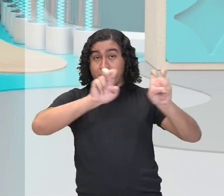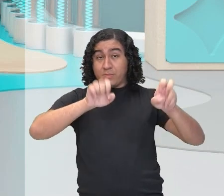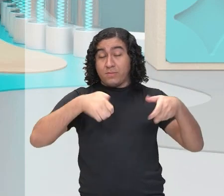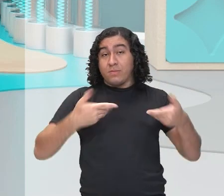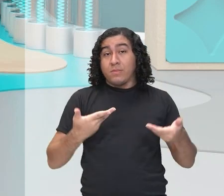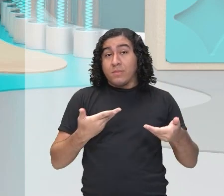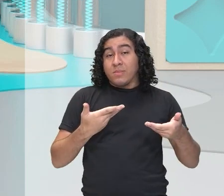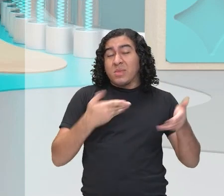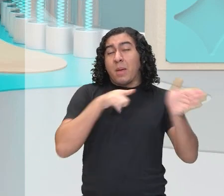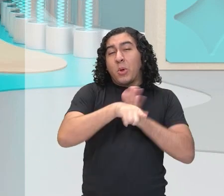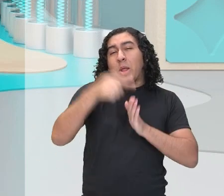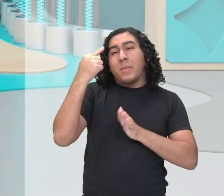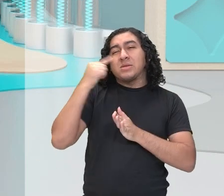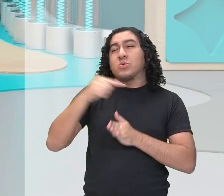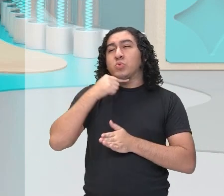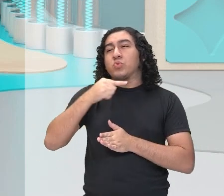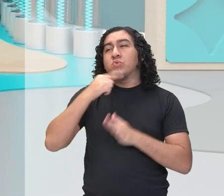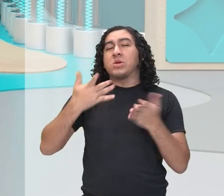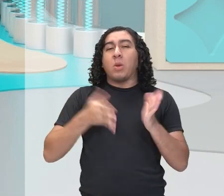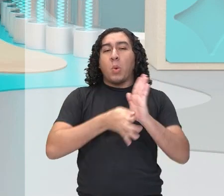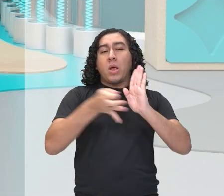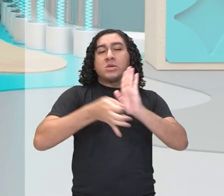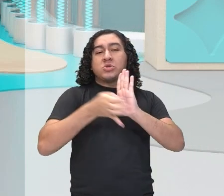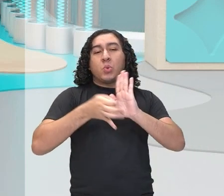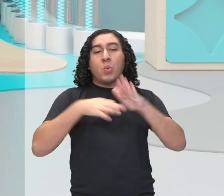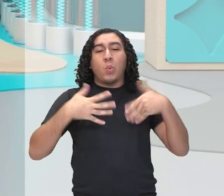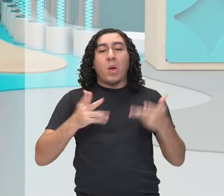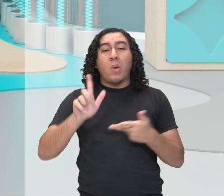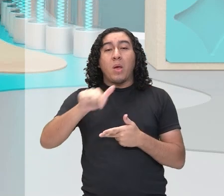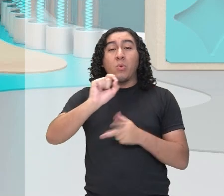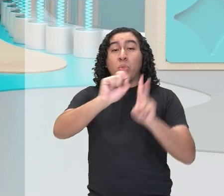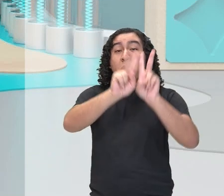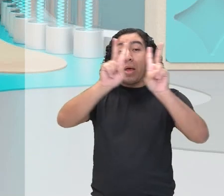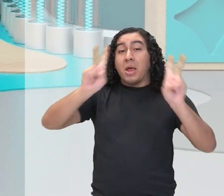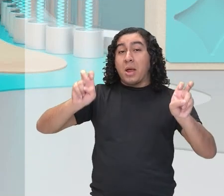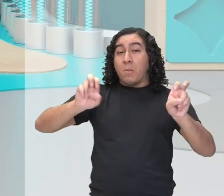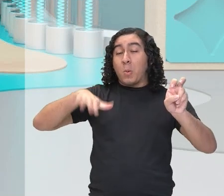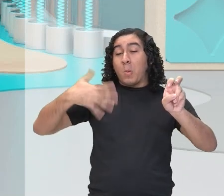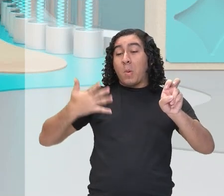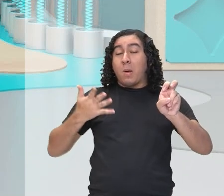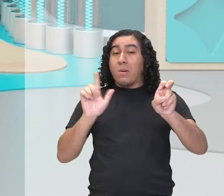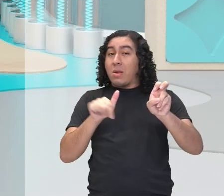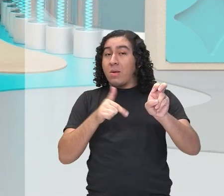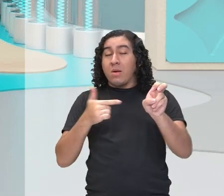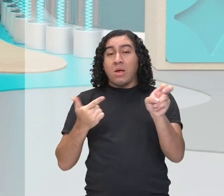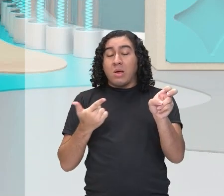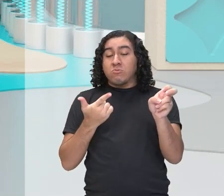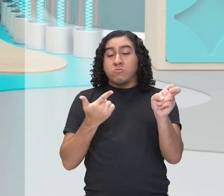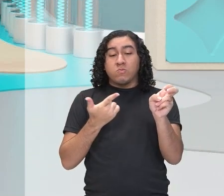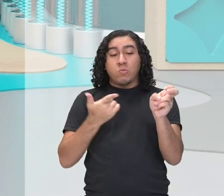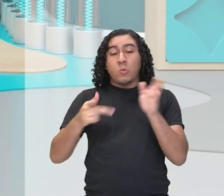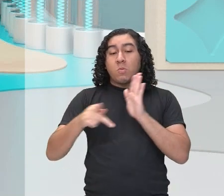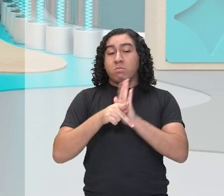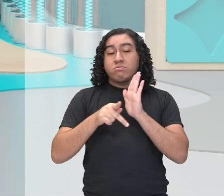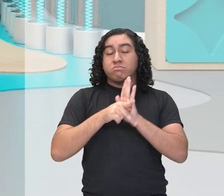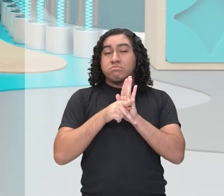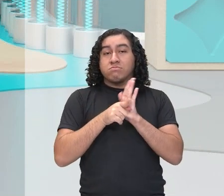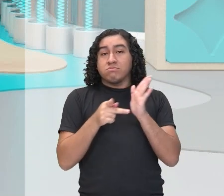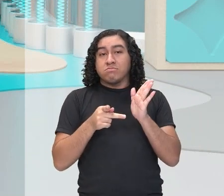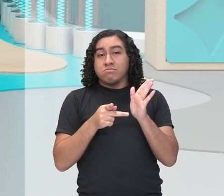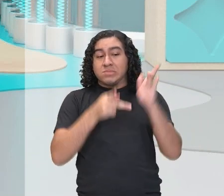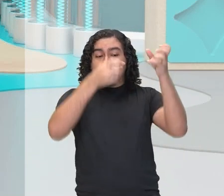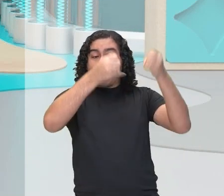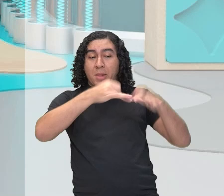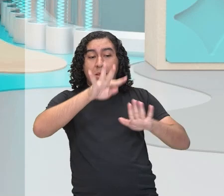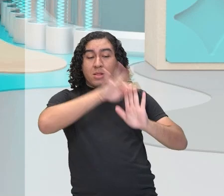artigo, A Infância Não Pode Esperar, qual que é o tema? Sobre o que trata esse texto? Trata